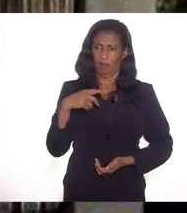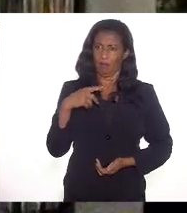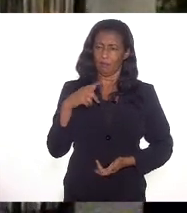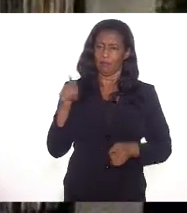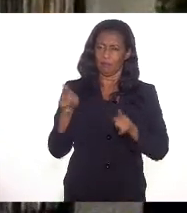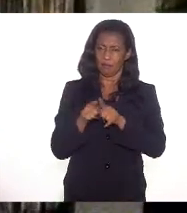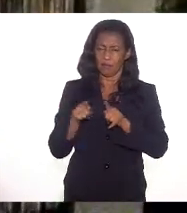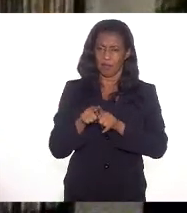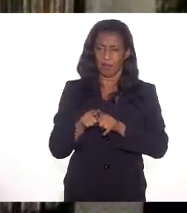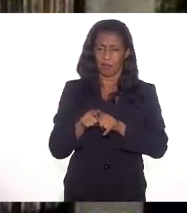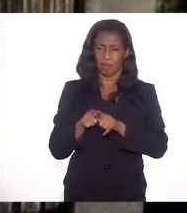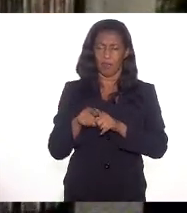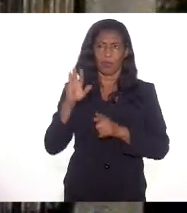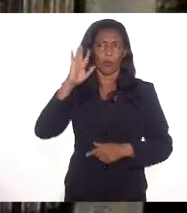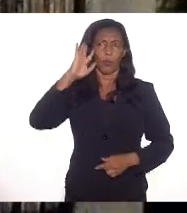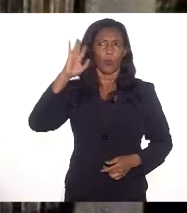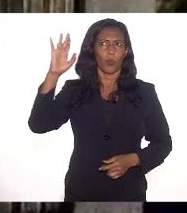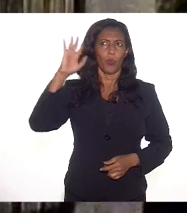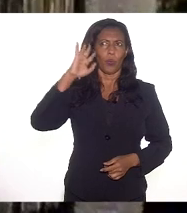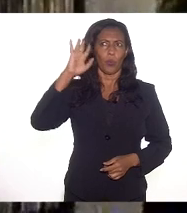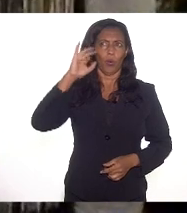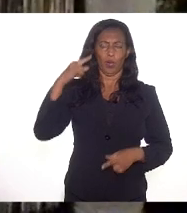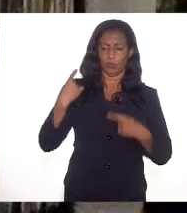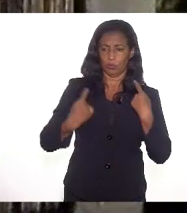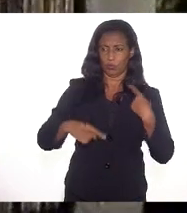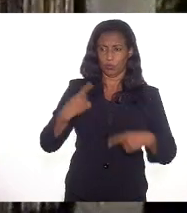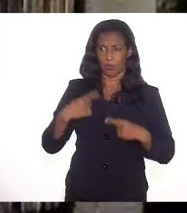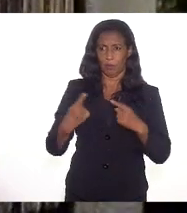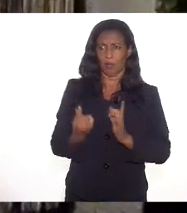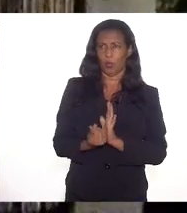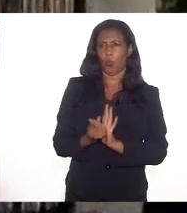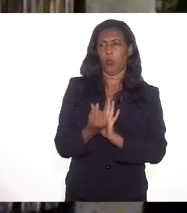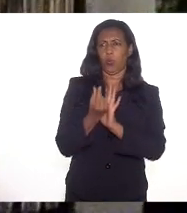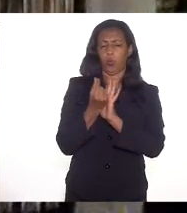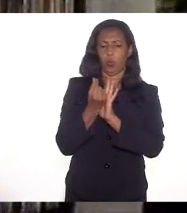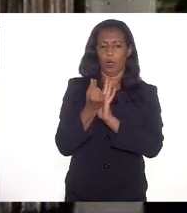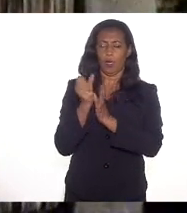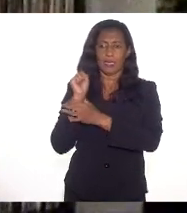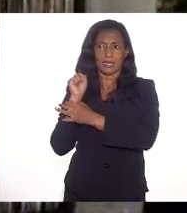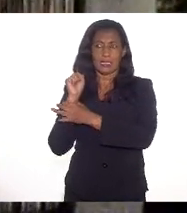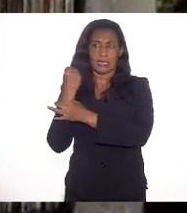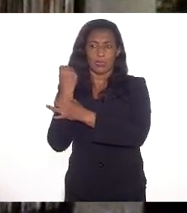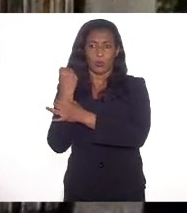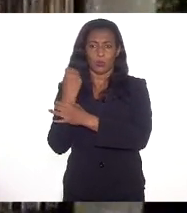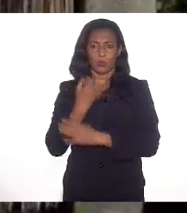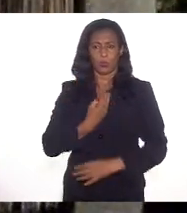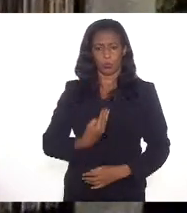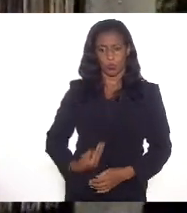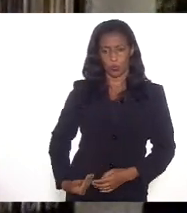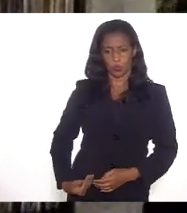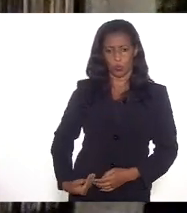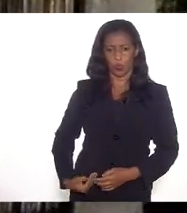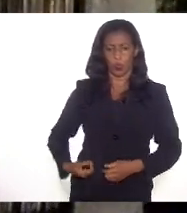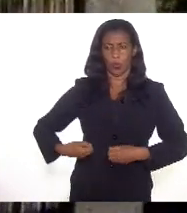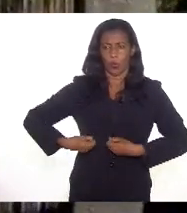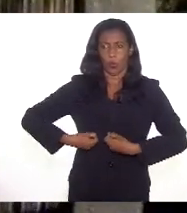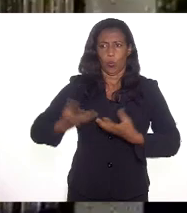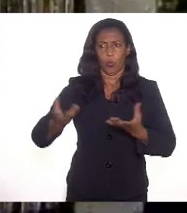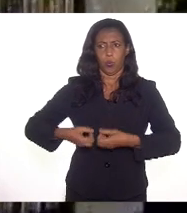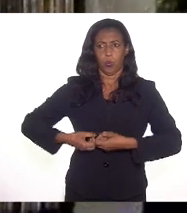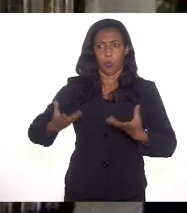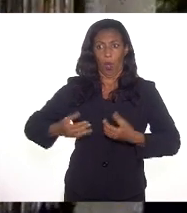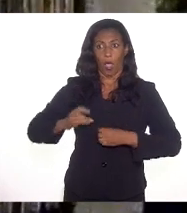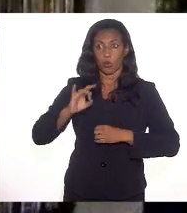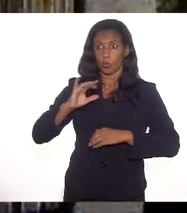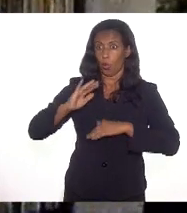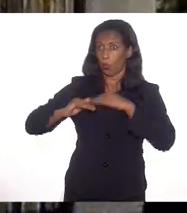E é que ela venha refletida nos debates sobre o orçamento? A segurança pública, os gastos que